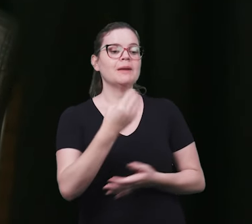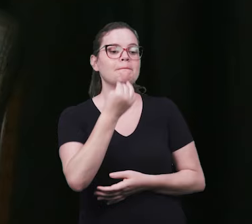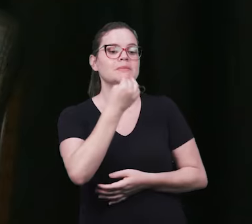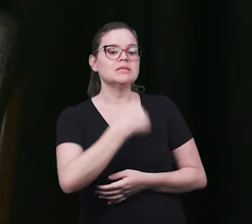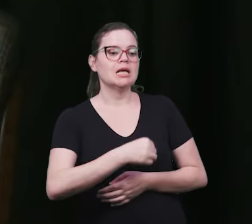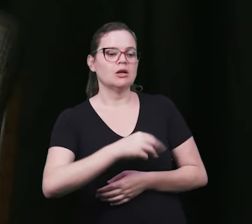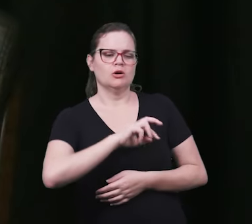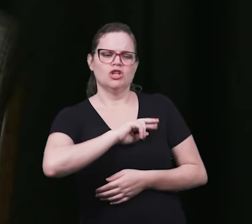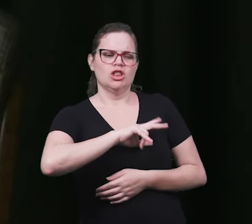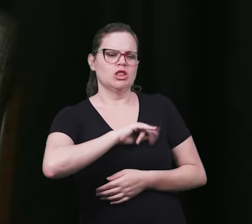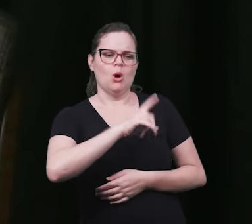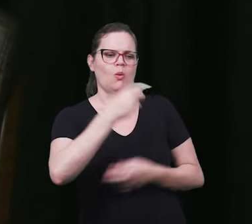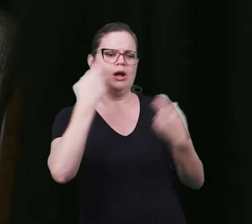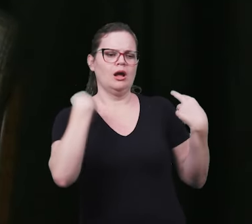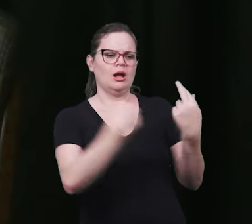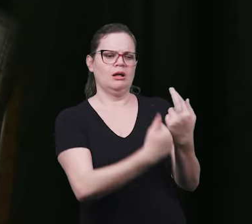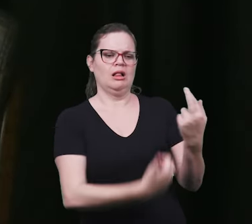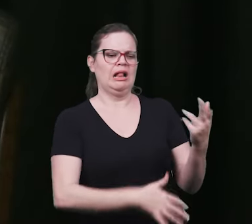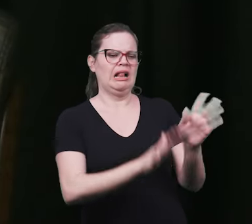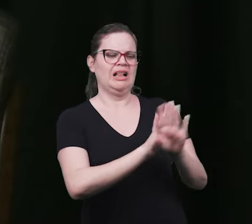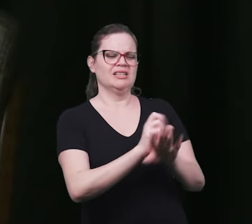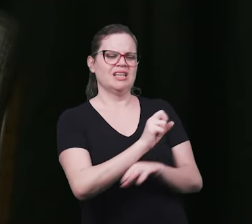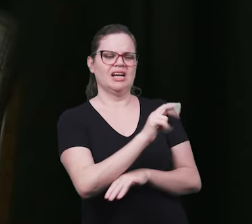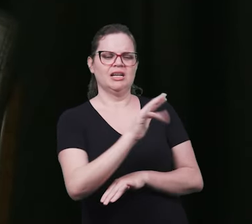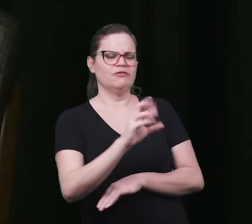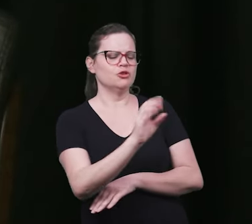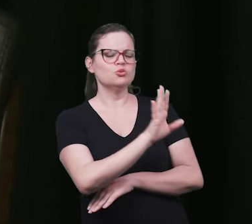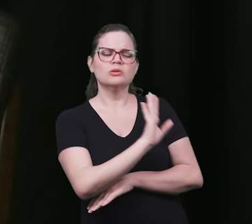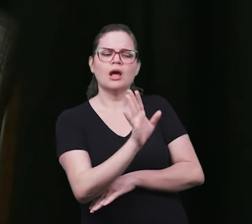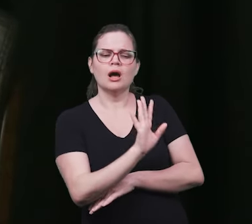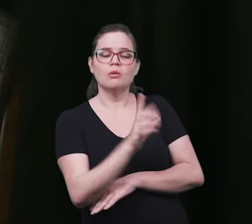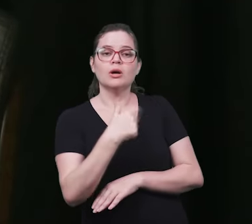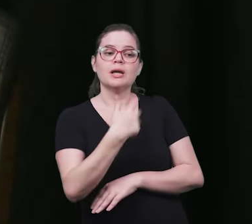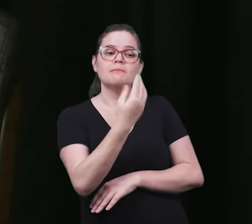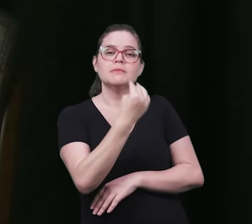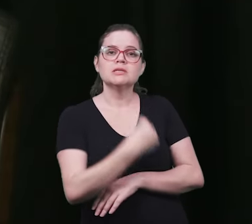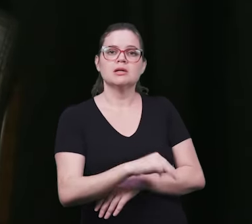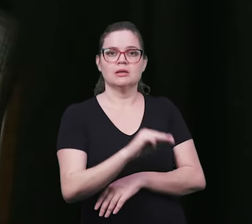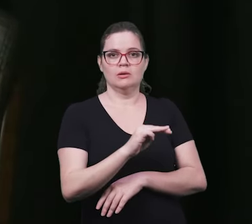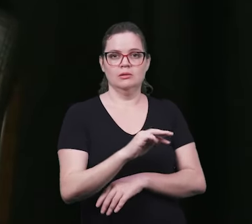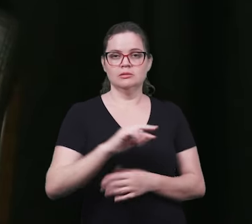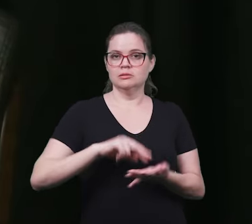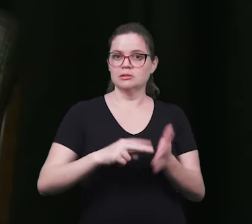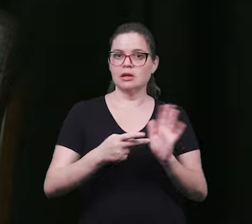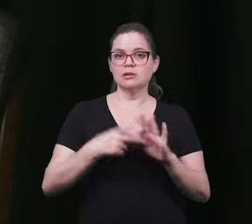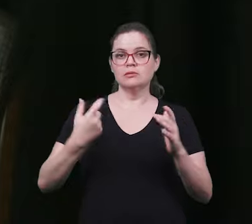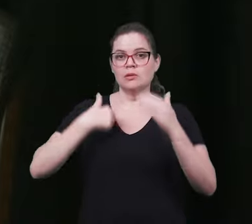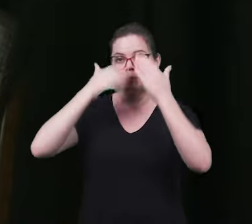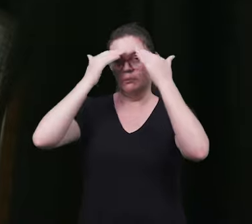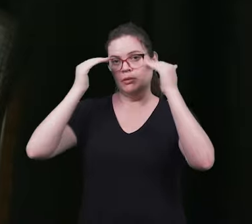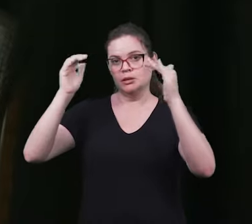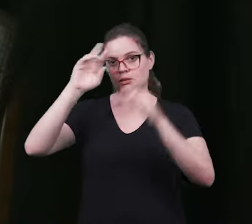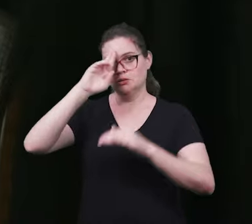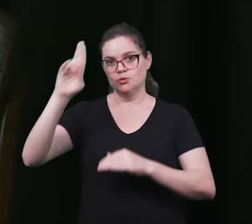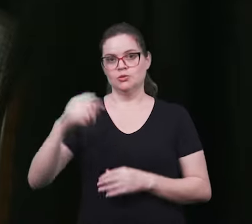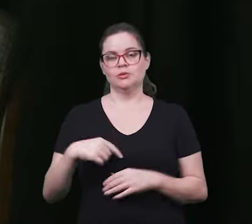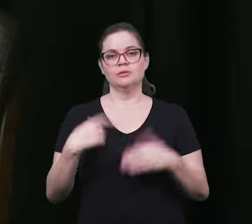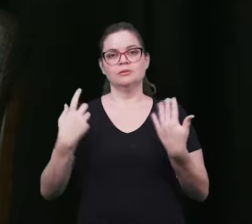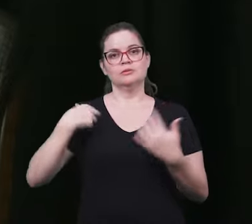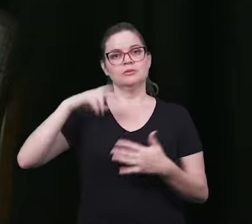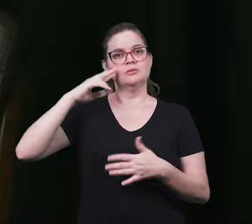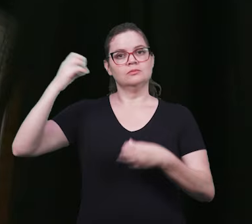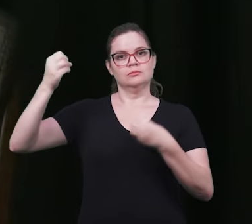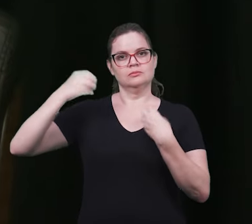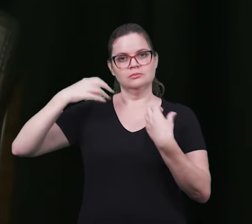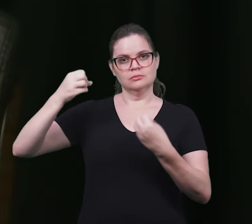os inocentes. Então, quando o Senhor nos ensina a fazer o jejum, o Senhor está mostrando que é um período